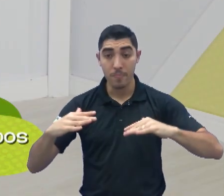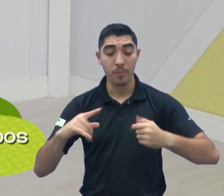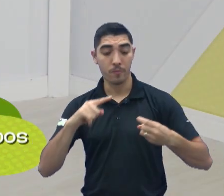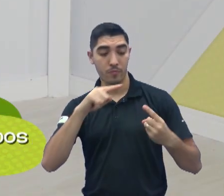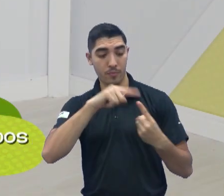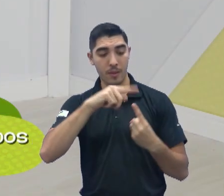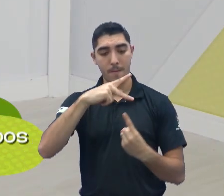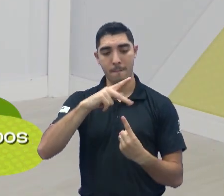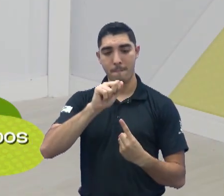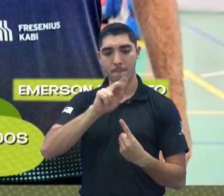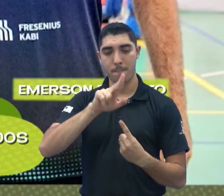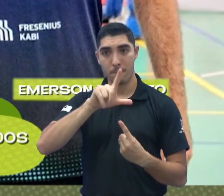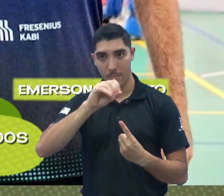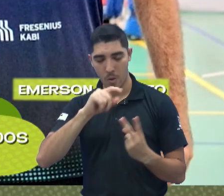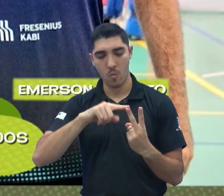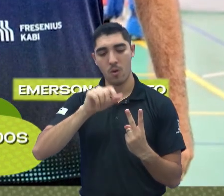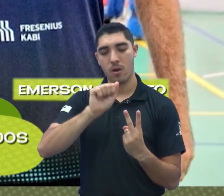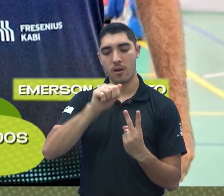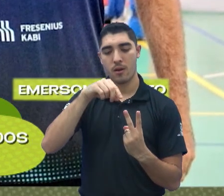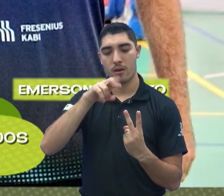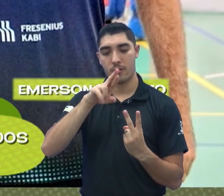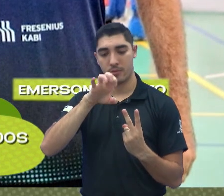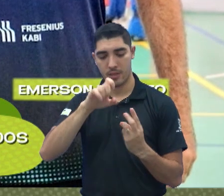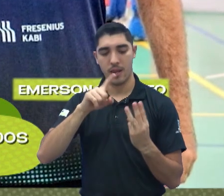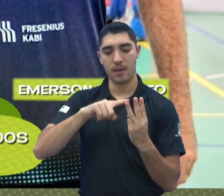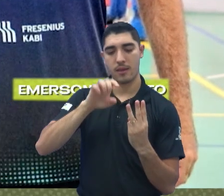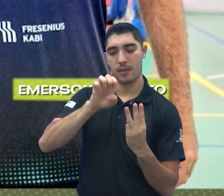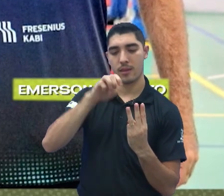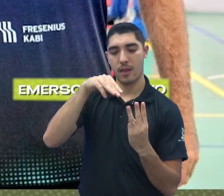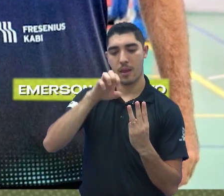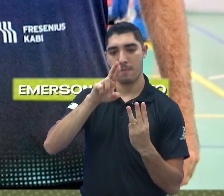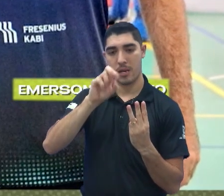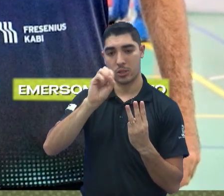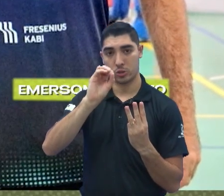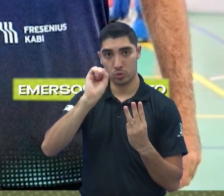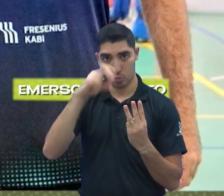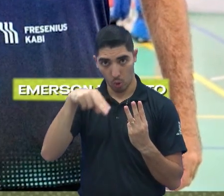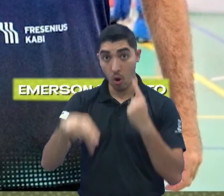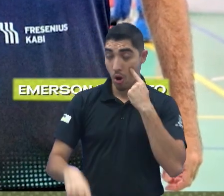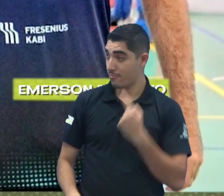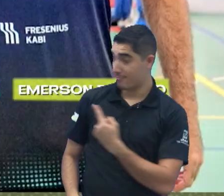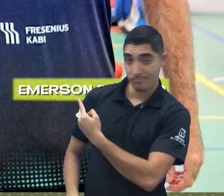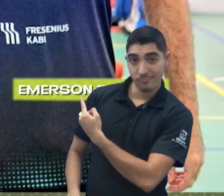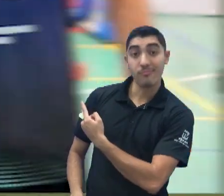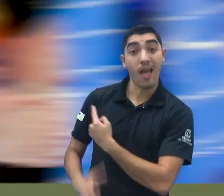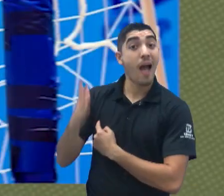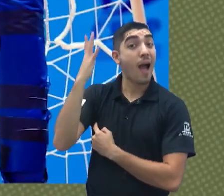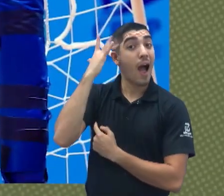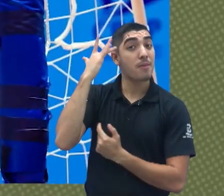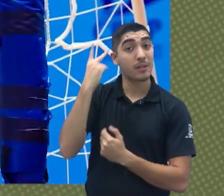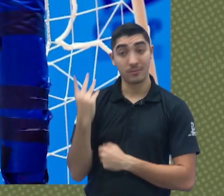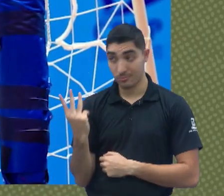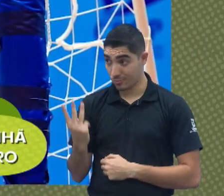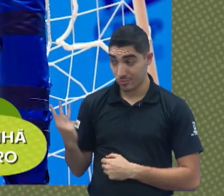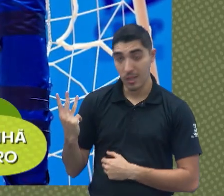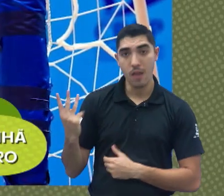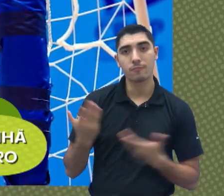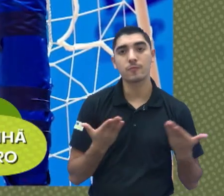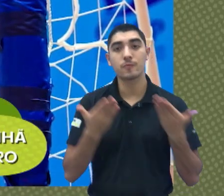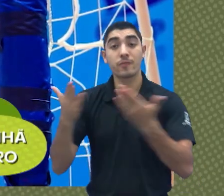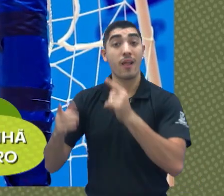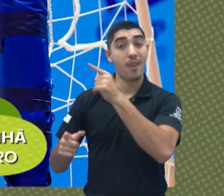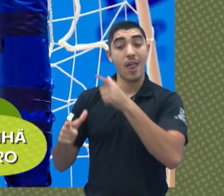André Dantas e Emerson Ernesto, esses 3 que você está vendo aí, eles embarcam amanhã para o Japão para participarem de um período